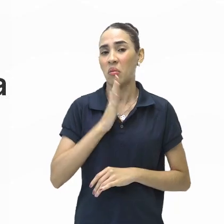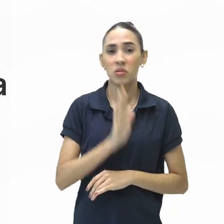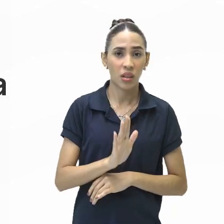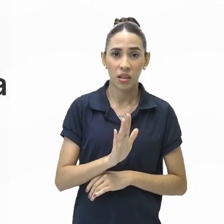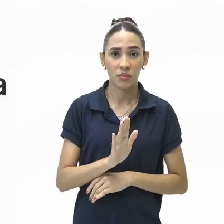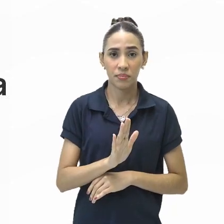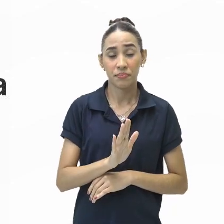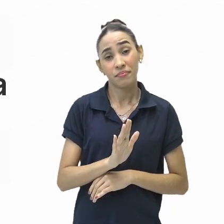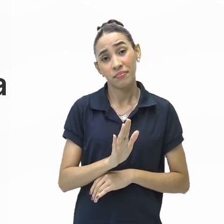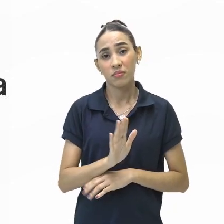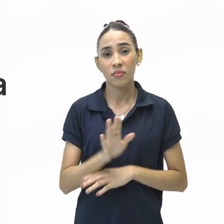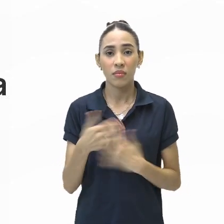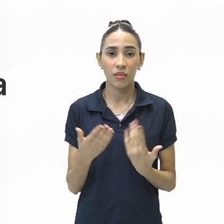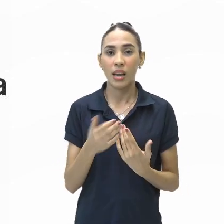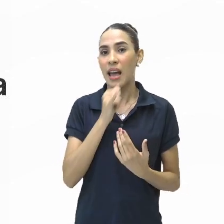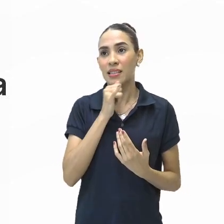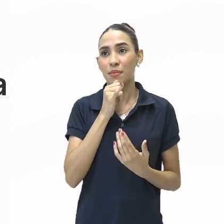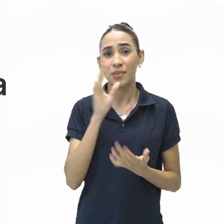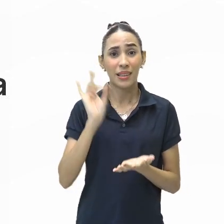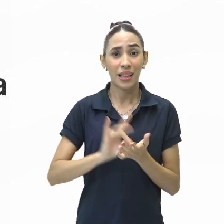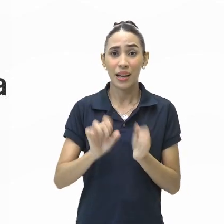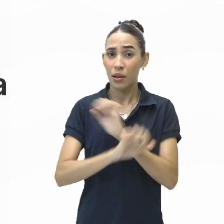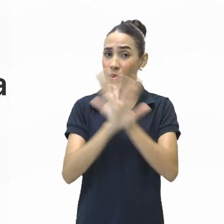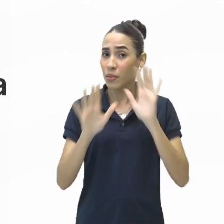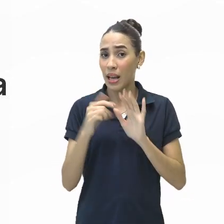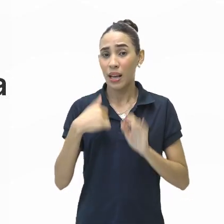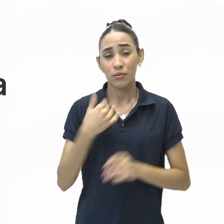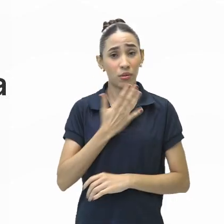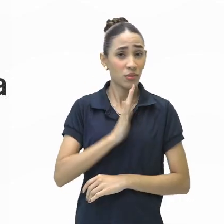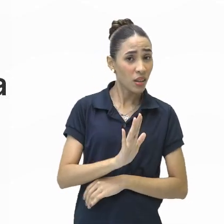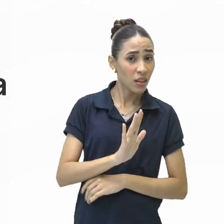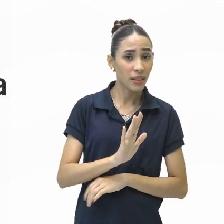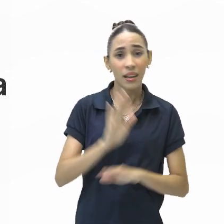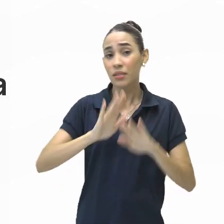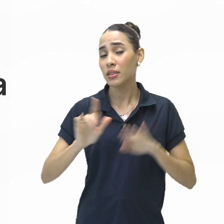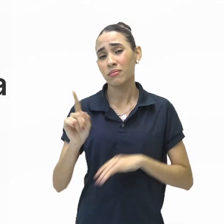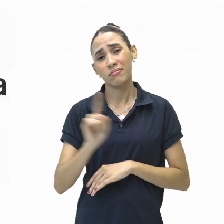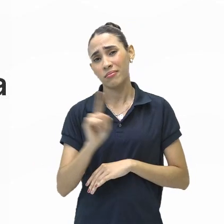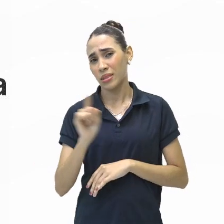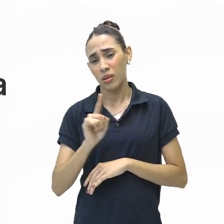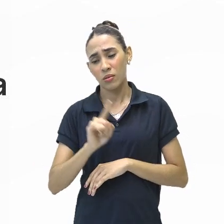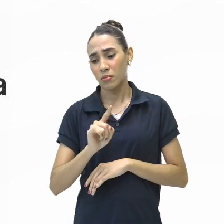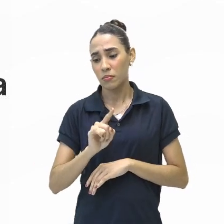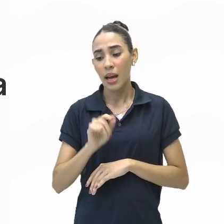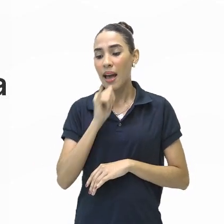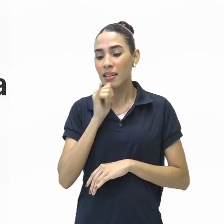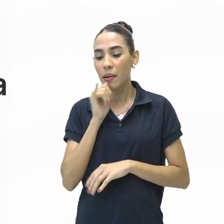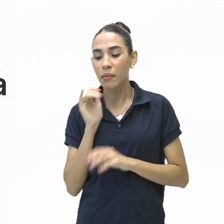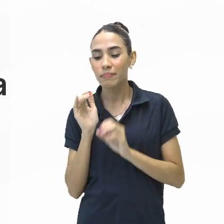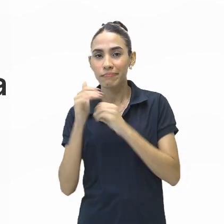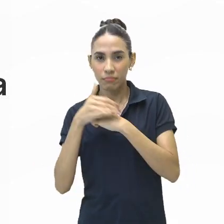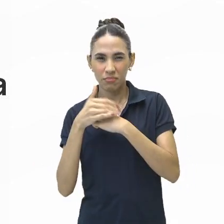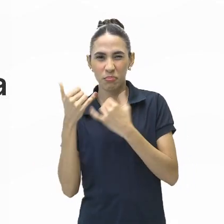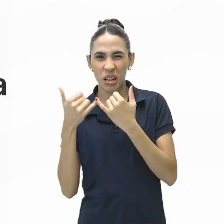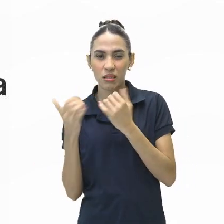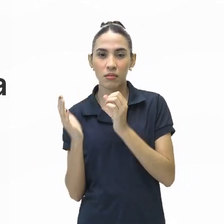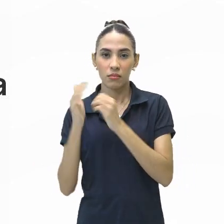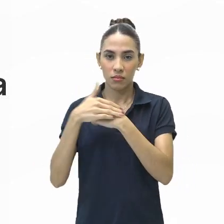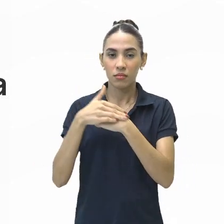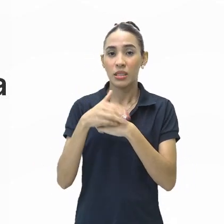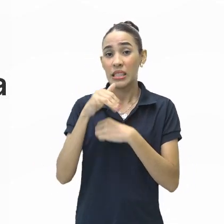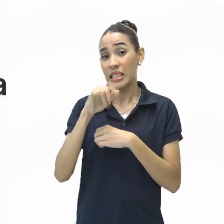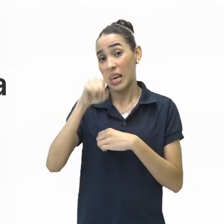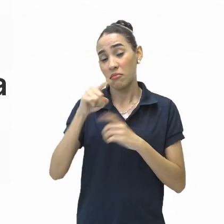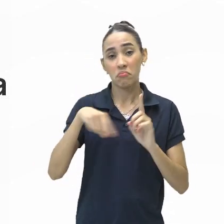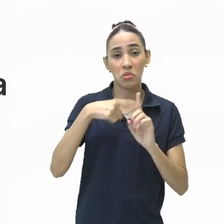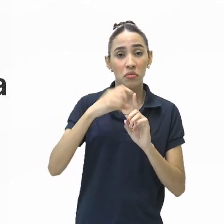gostei. Explicitamente eu chegar claro dizendo que eu não gostei. E às vezes não, fica ali nas entrelinhas se é uma coisa positiva ou